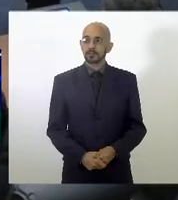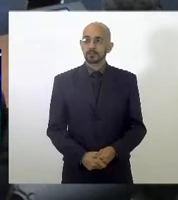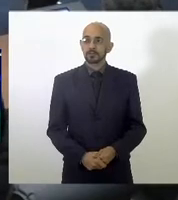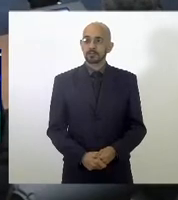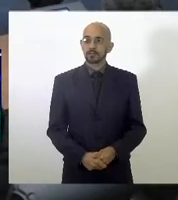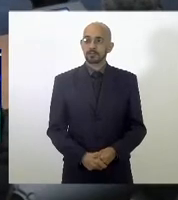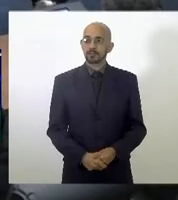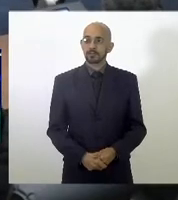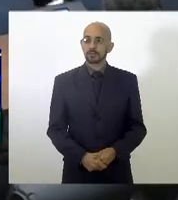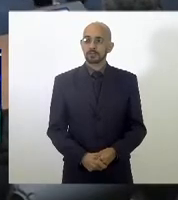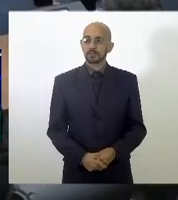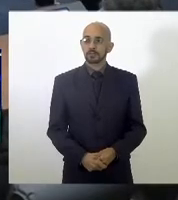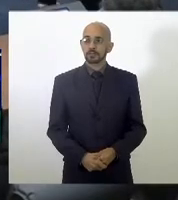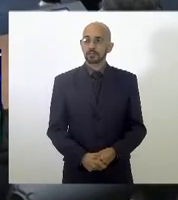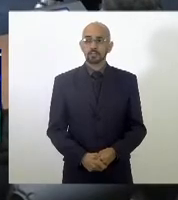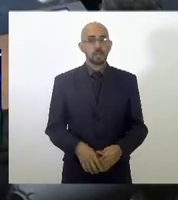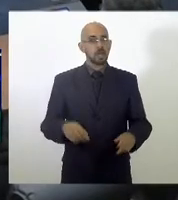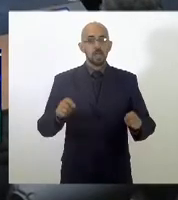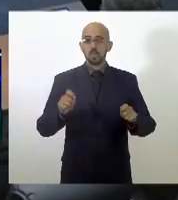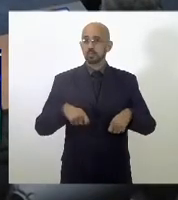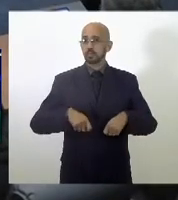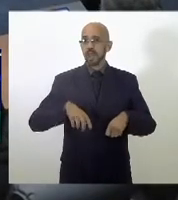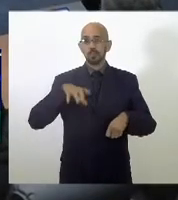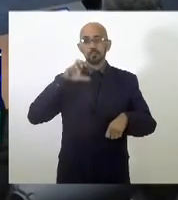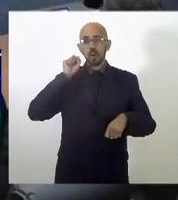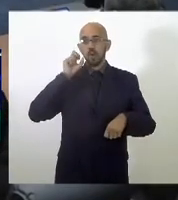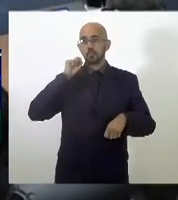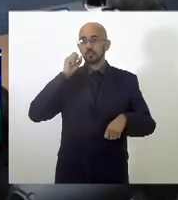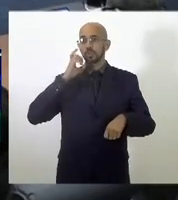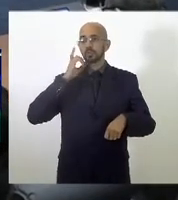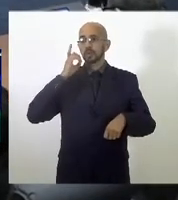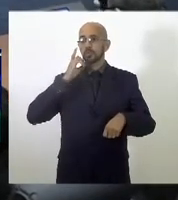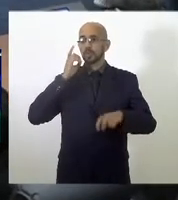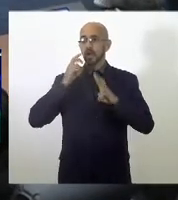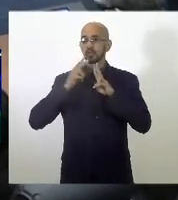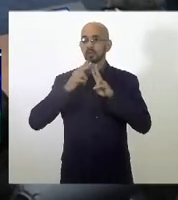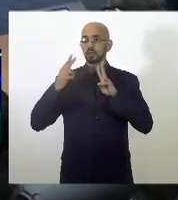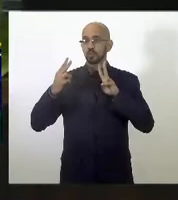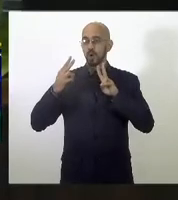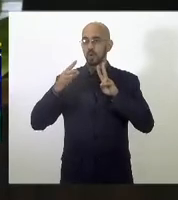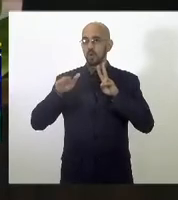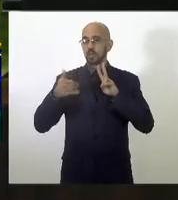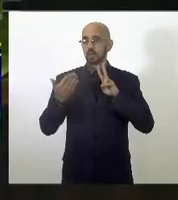Mink, o som não está saindo aqui, então Vossa Excelência vai fazer um favor